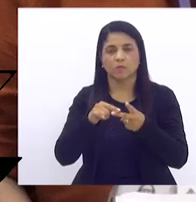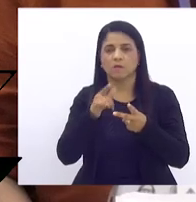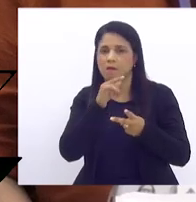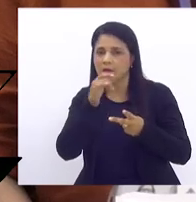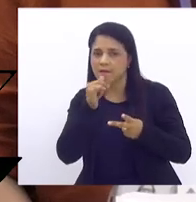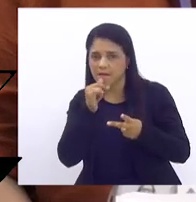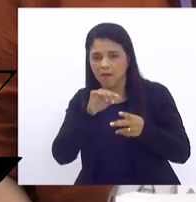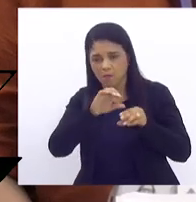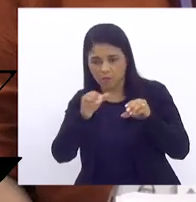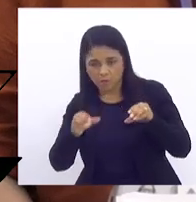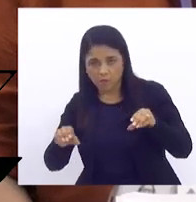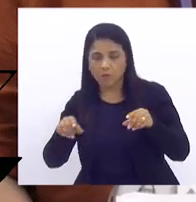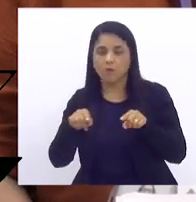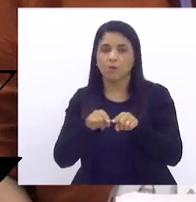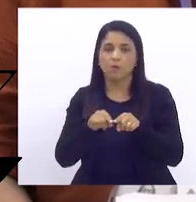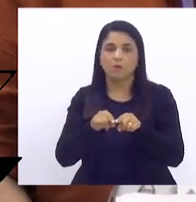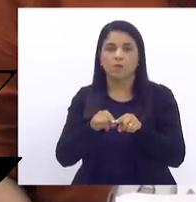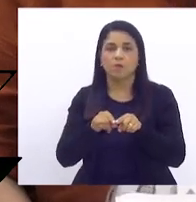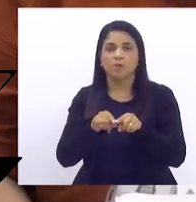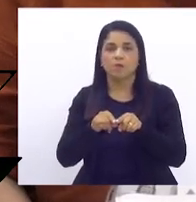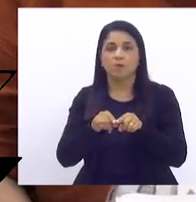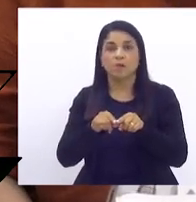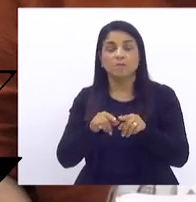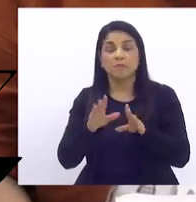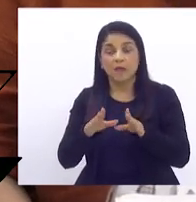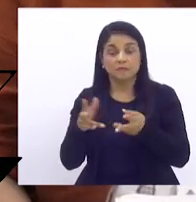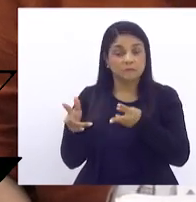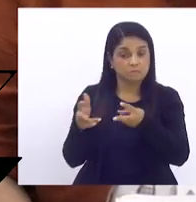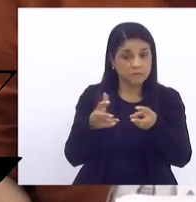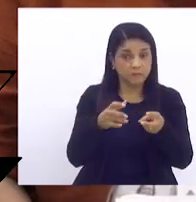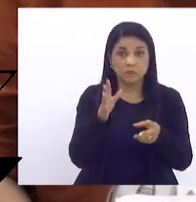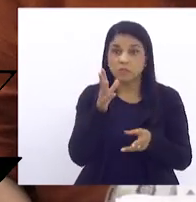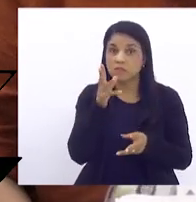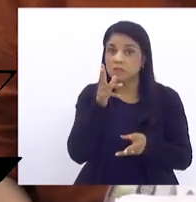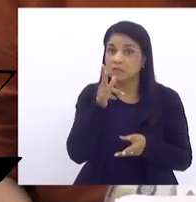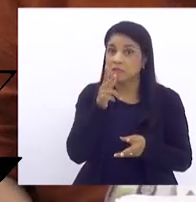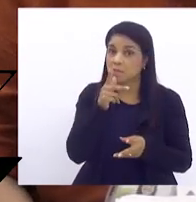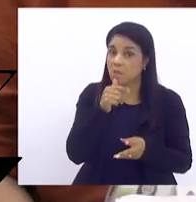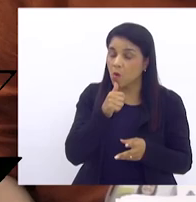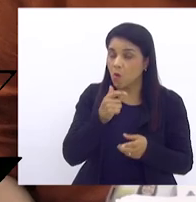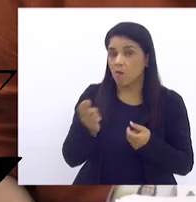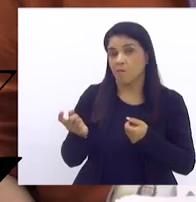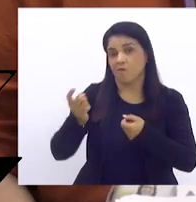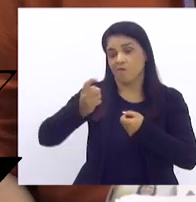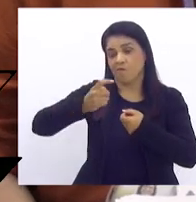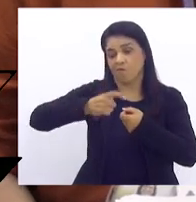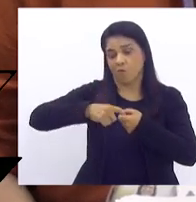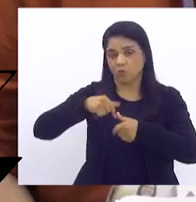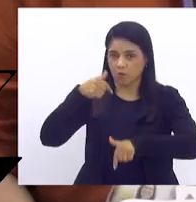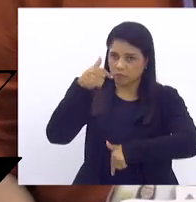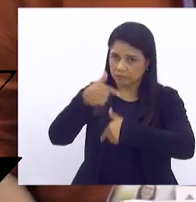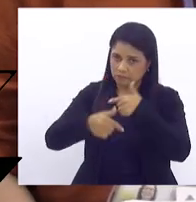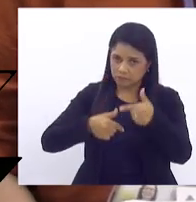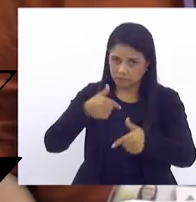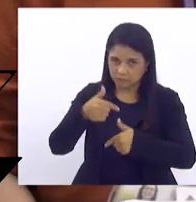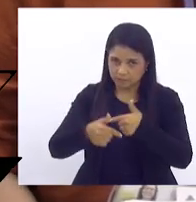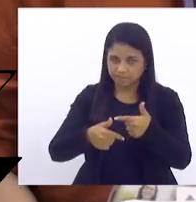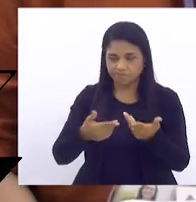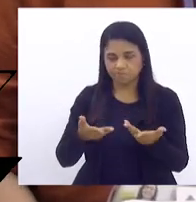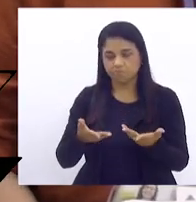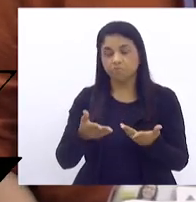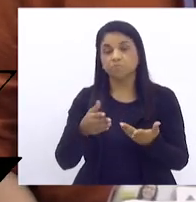a gente tem verificado uma demora injustificada no restabelecimento. Eu até acredito que o